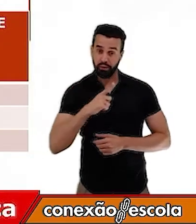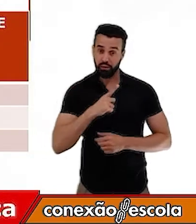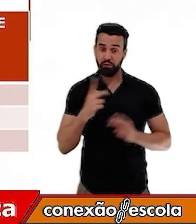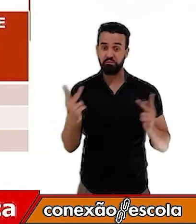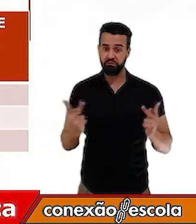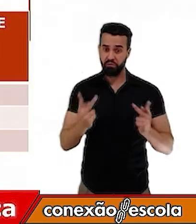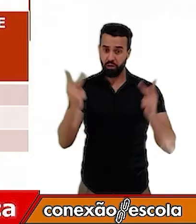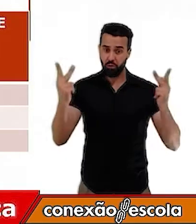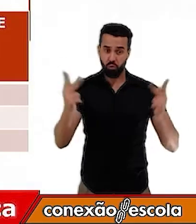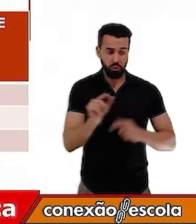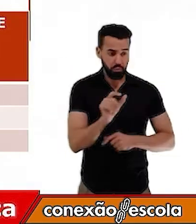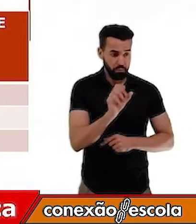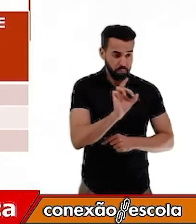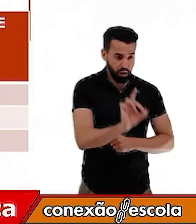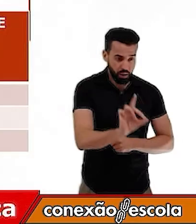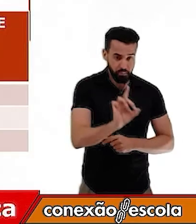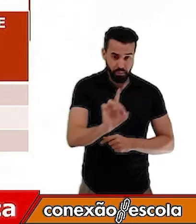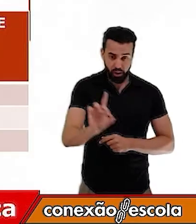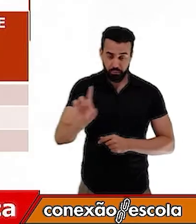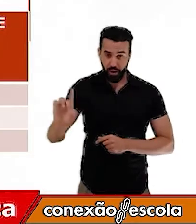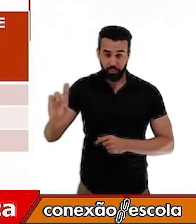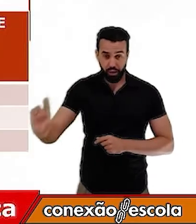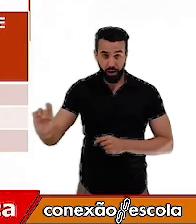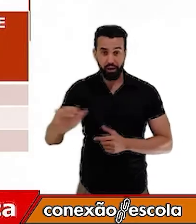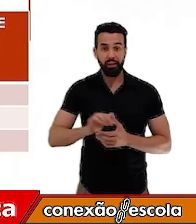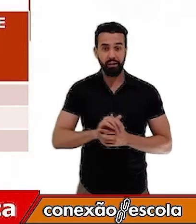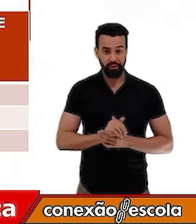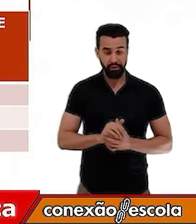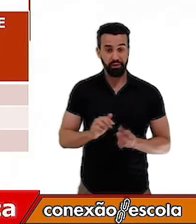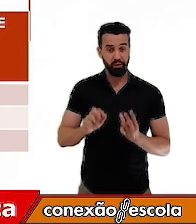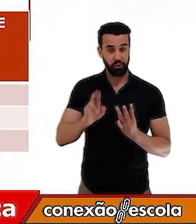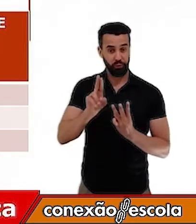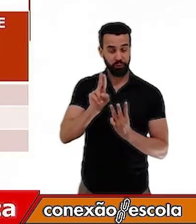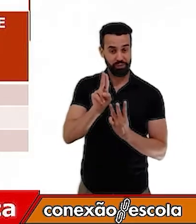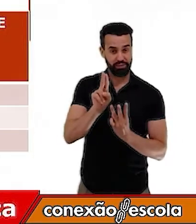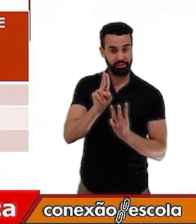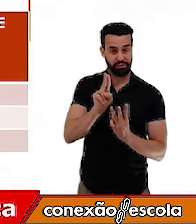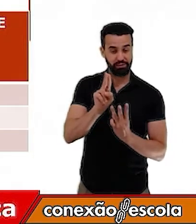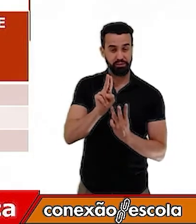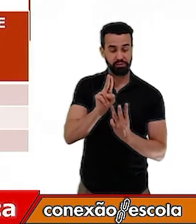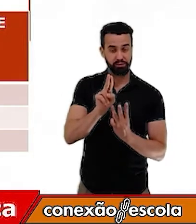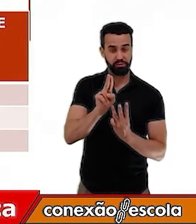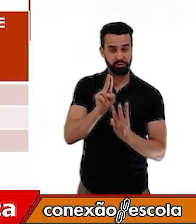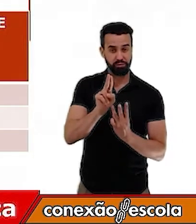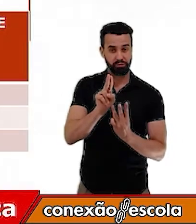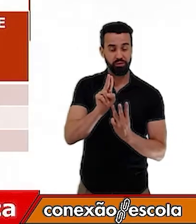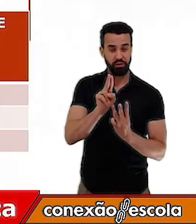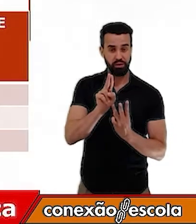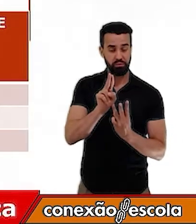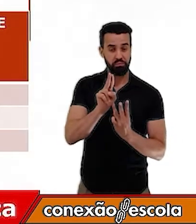ordem que eu coloquei. Na primeira ordem, que é a unidade, ele